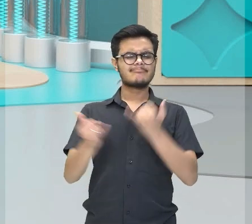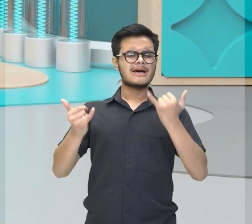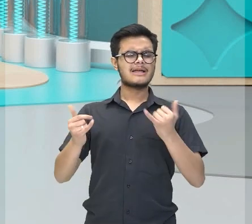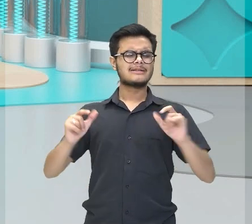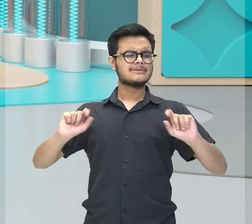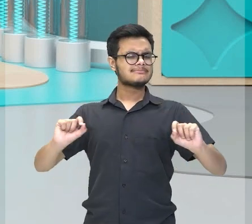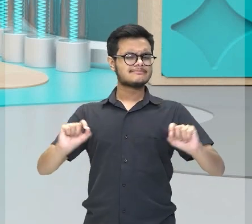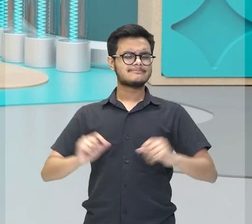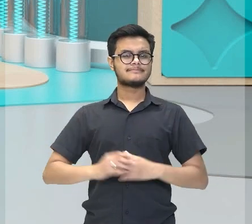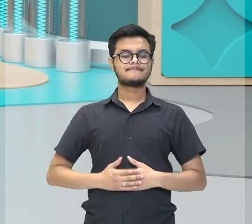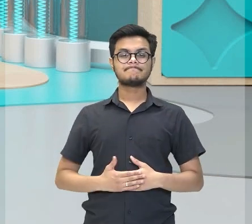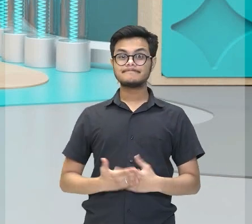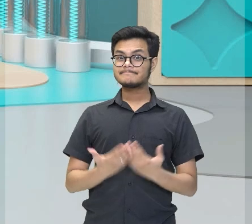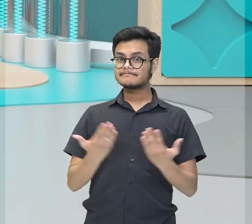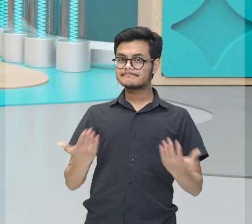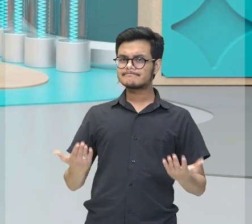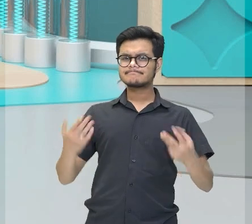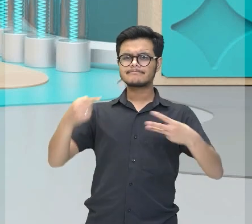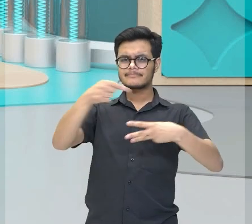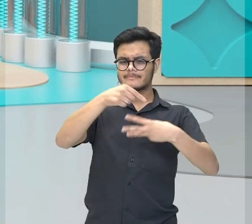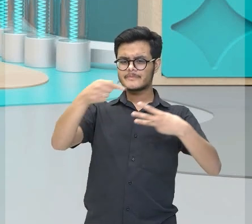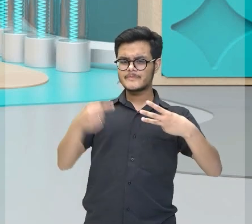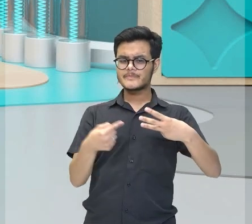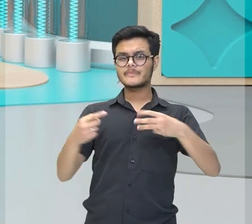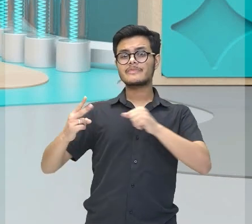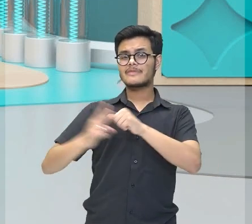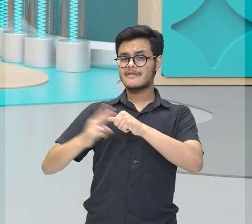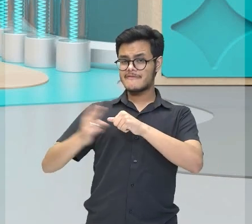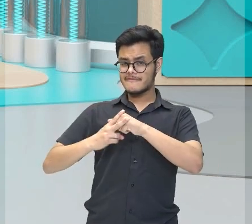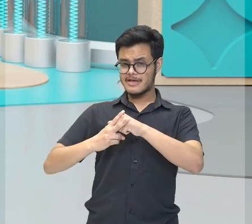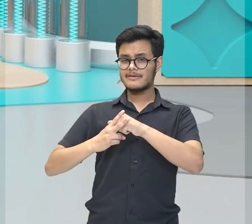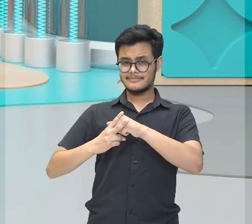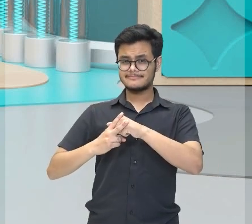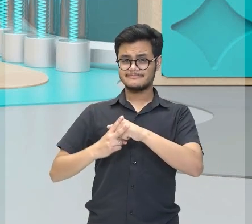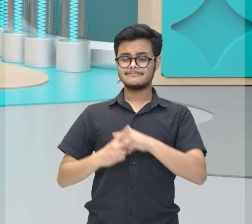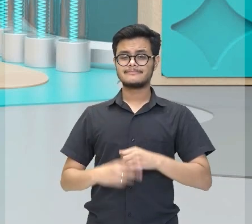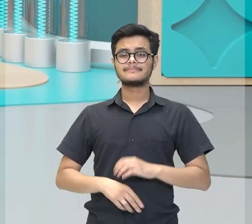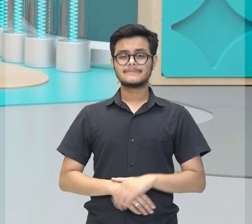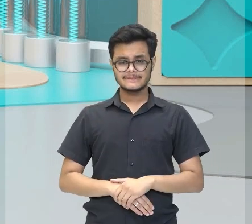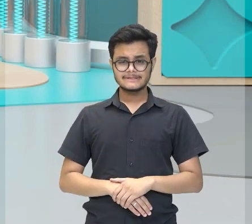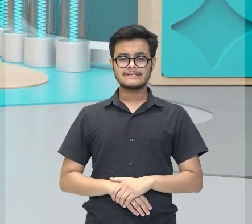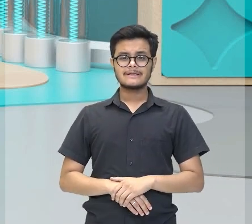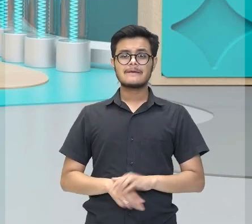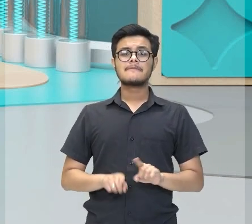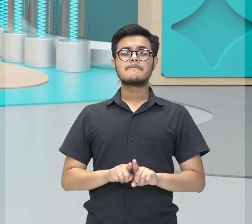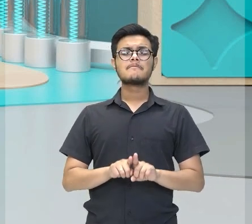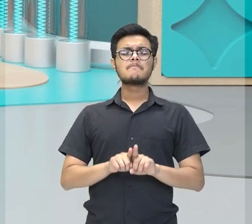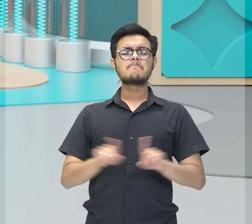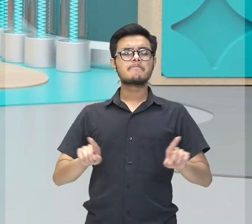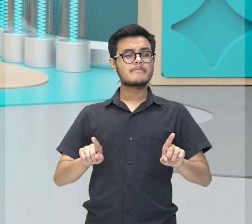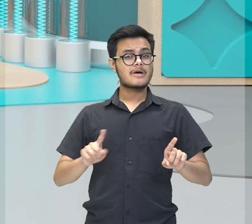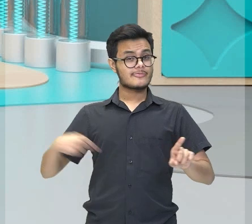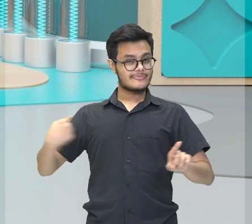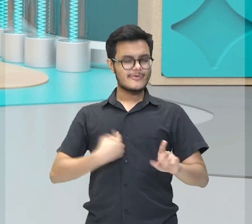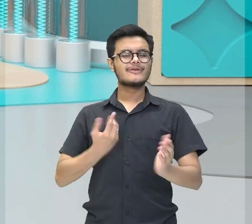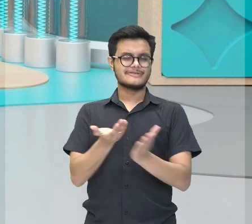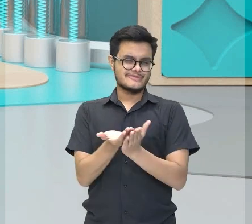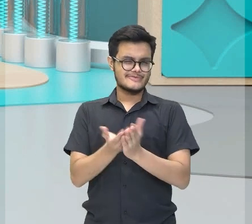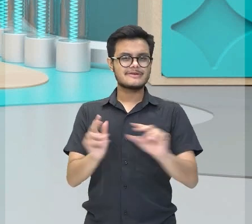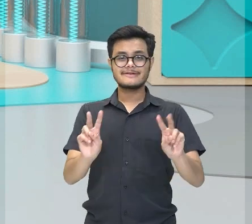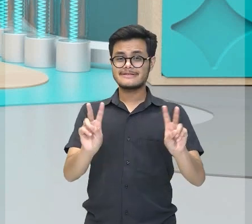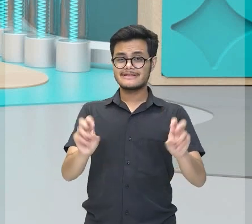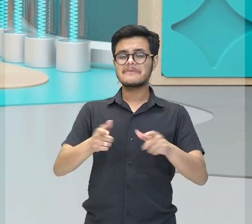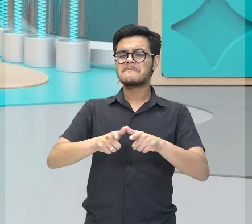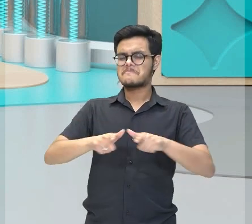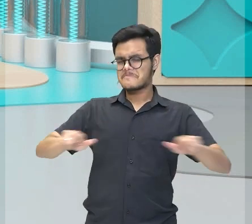Ora, todas elas são exemplos de verbo, a classe gramatical que nós estamos estudando nesta